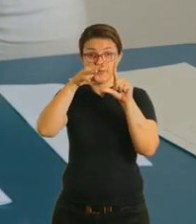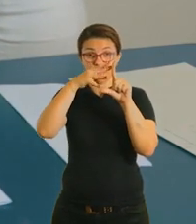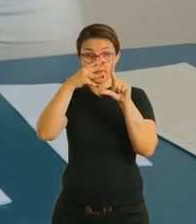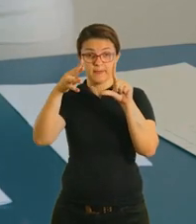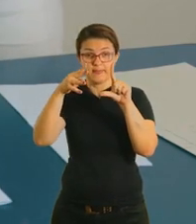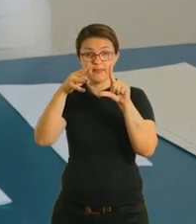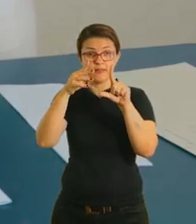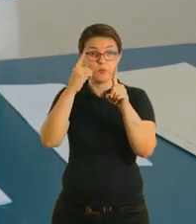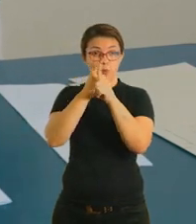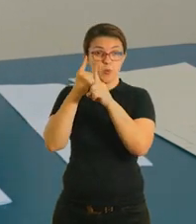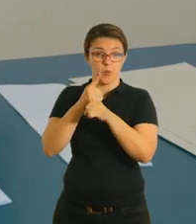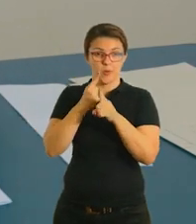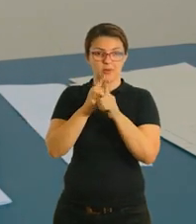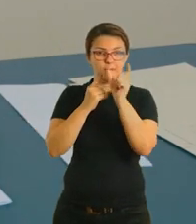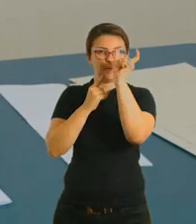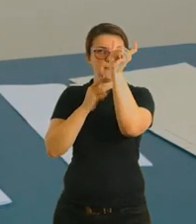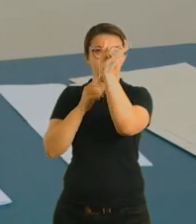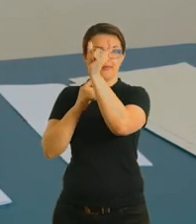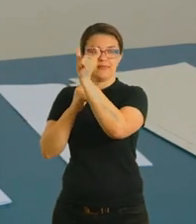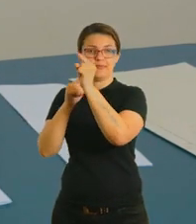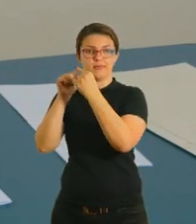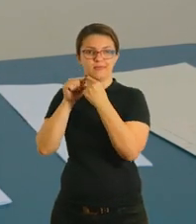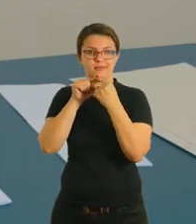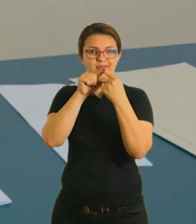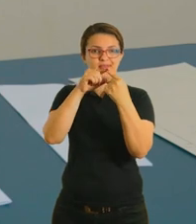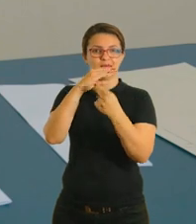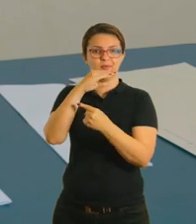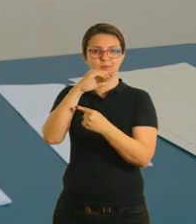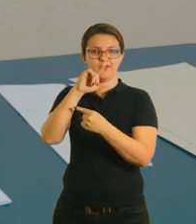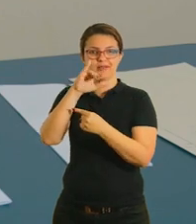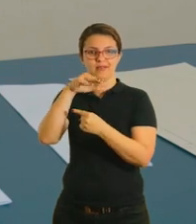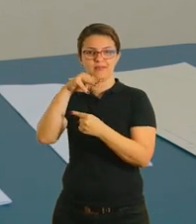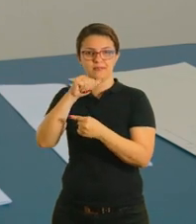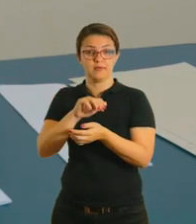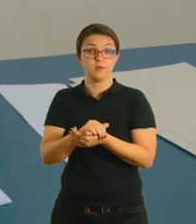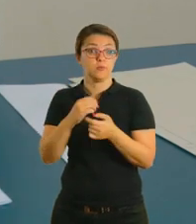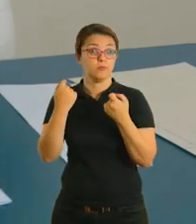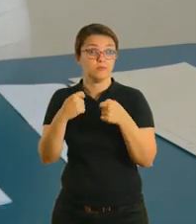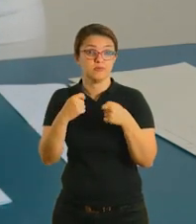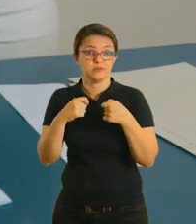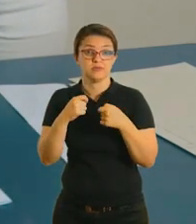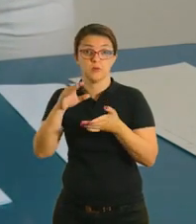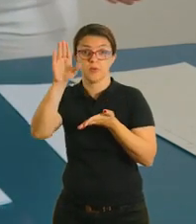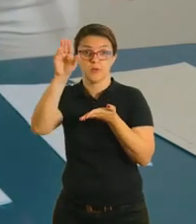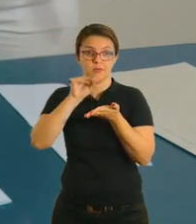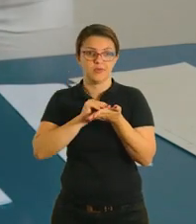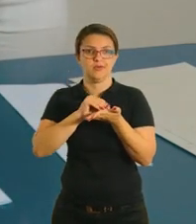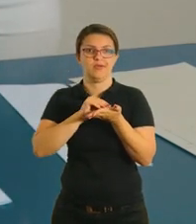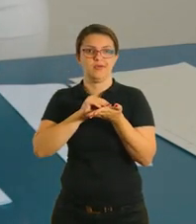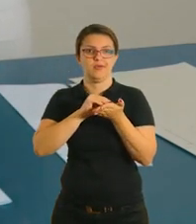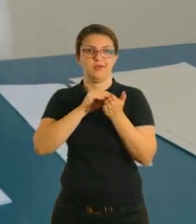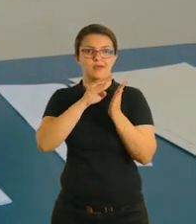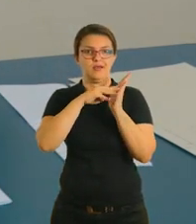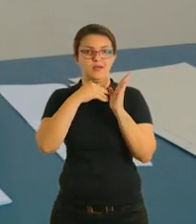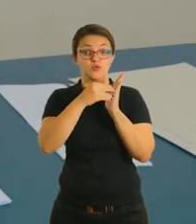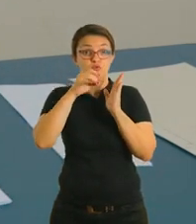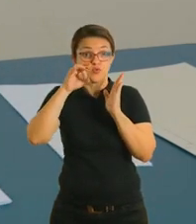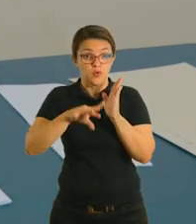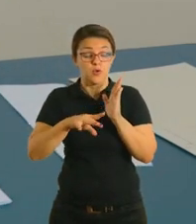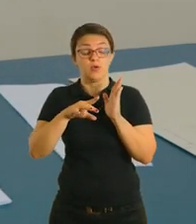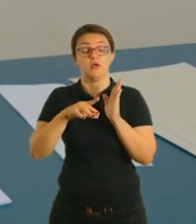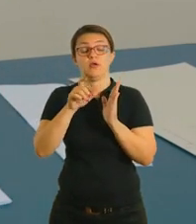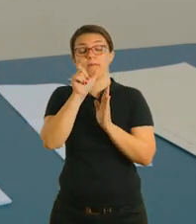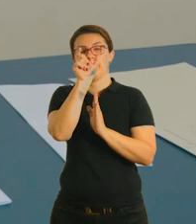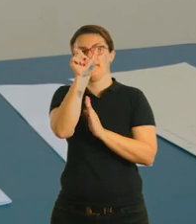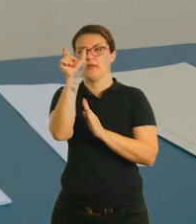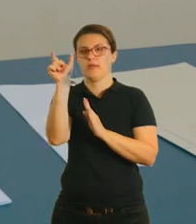para vocês localizarem elementos do clima, tá? Vocês não precisam copiar a cruzadinha no seu caderno, apenas as